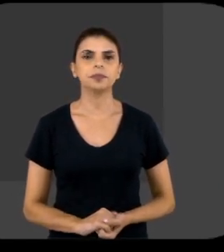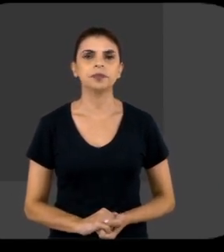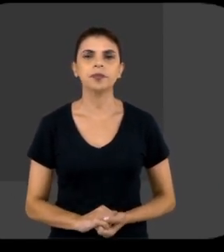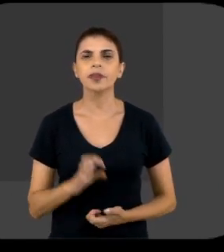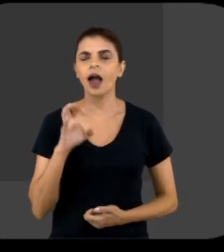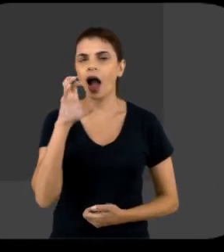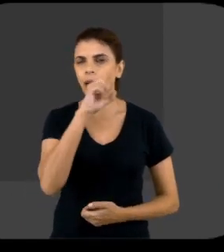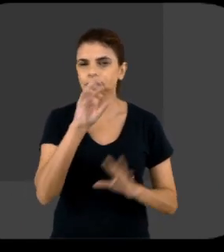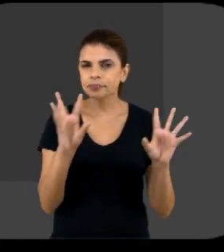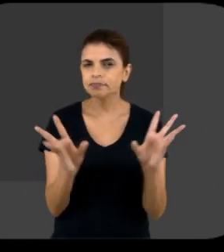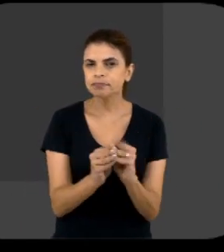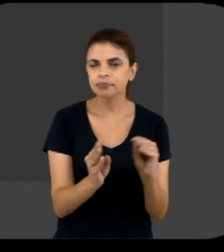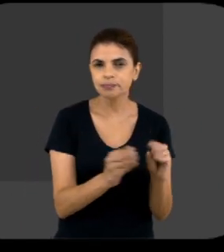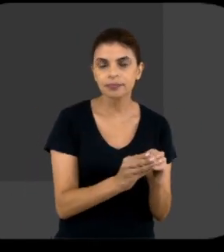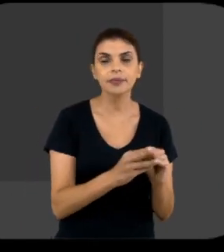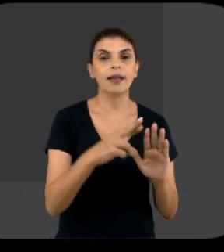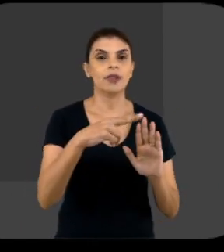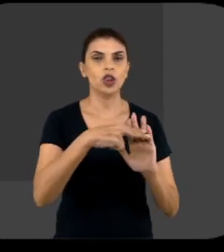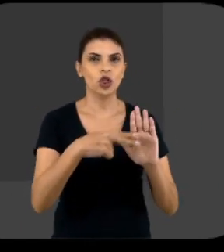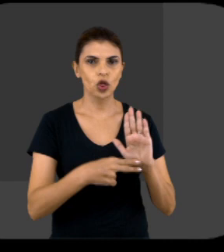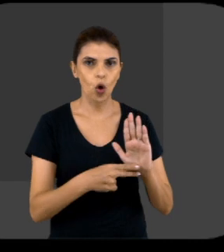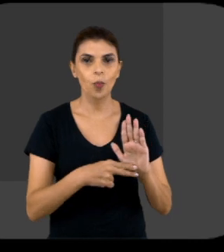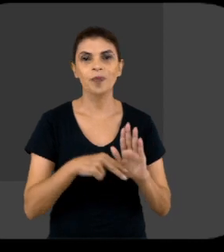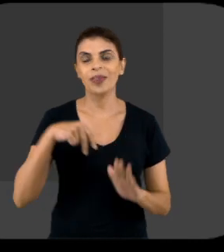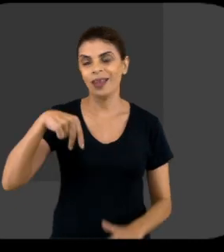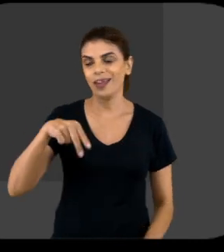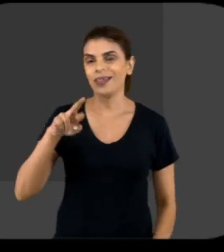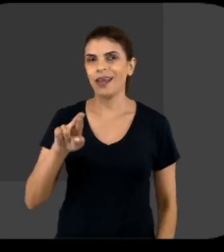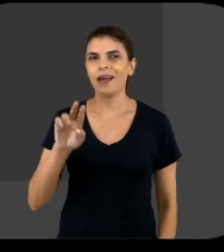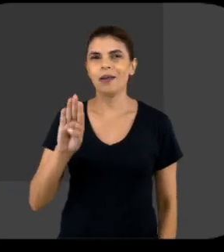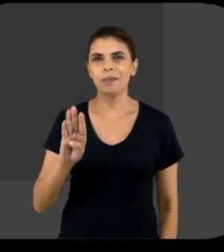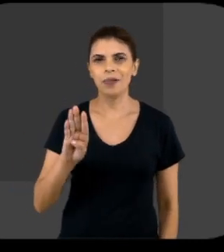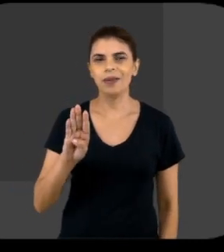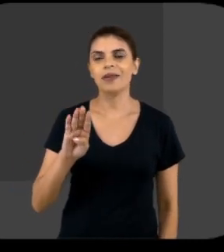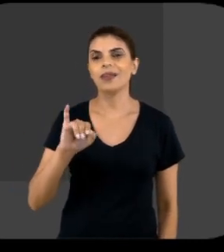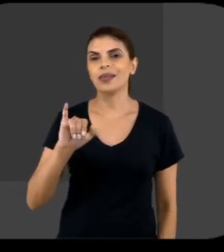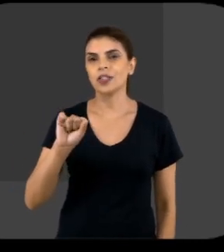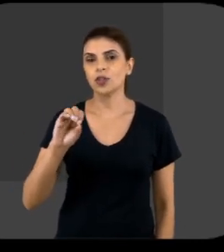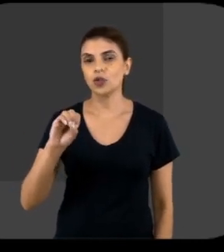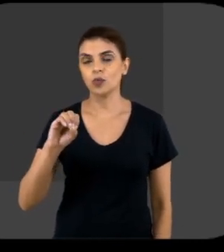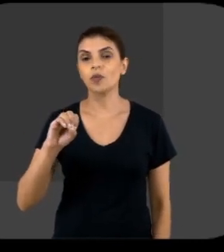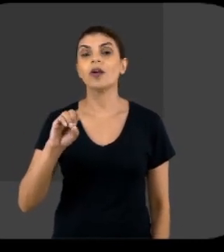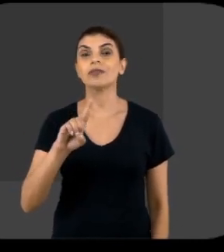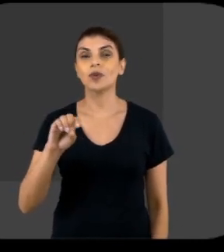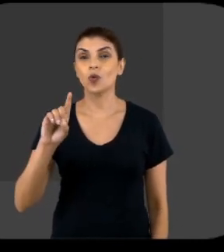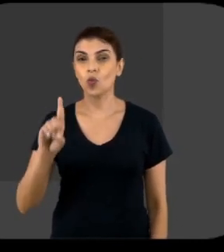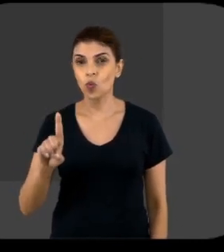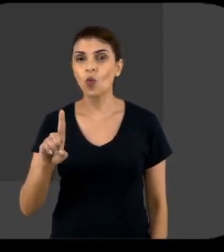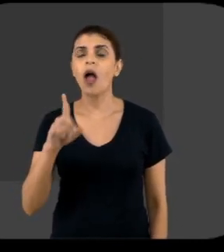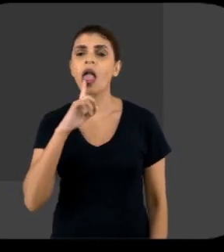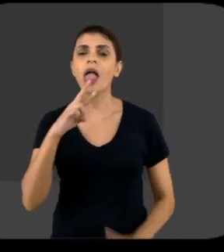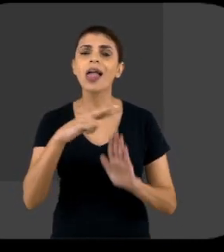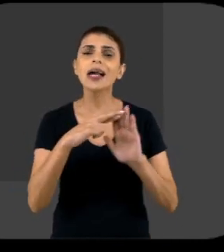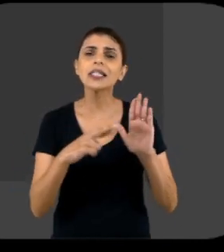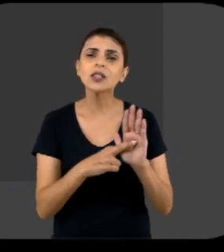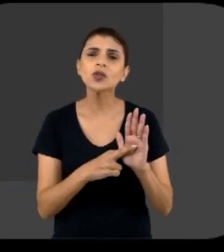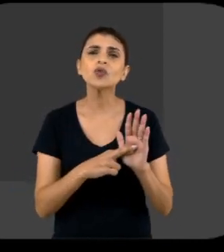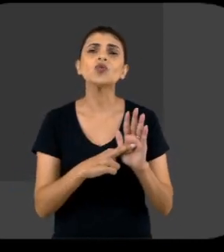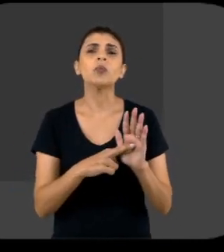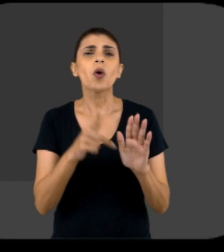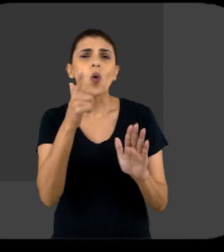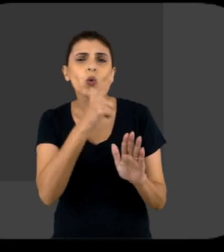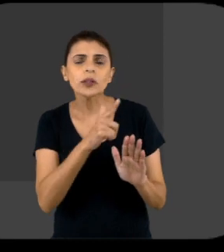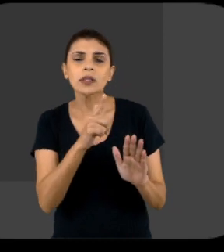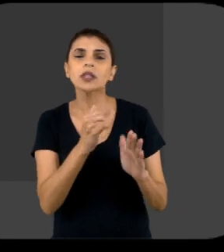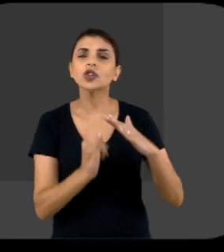Vou falar rapidamente de cada norma aqui. A NBR ISO 9001, ela é uma norma chamada de requisitos mínimos para a